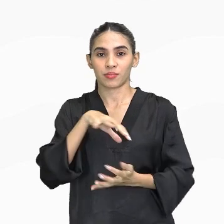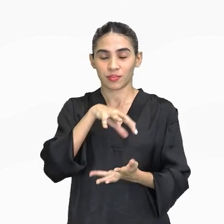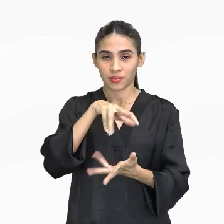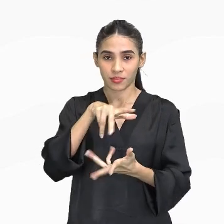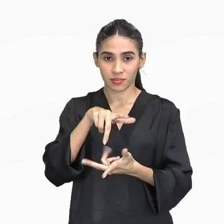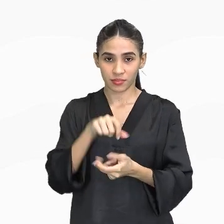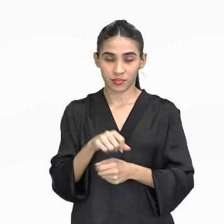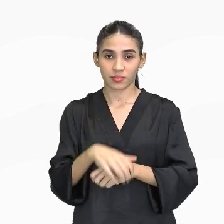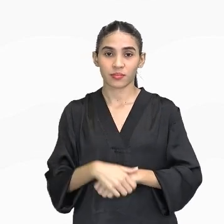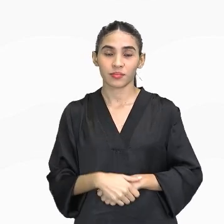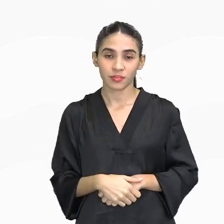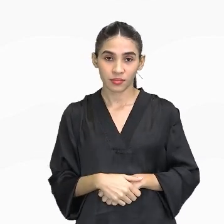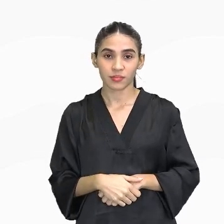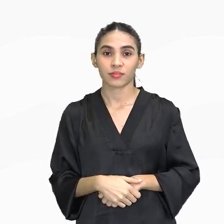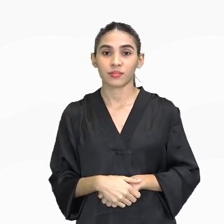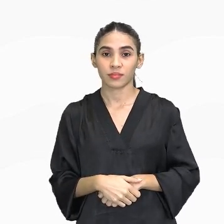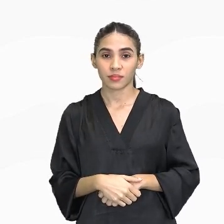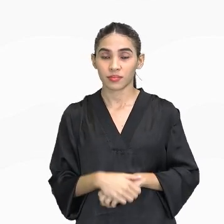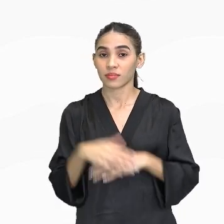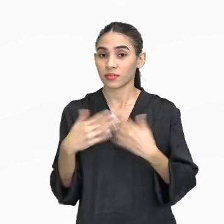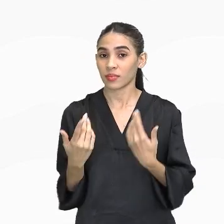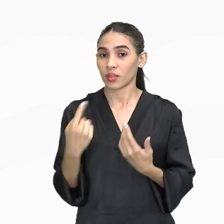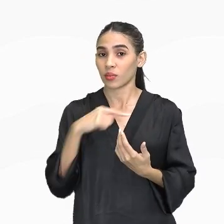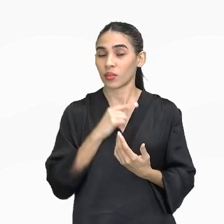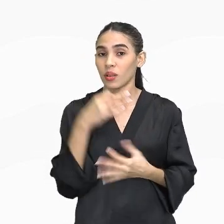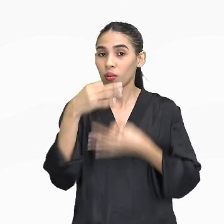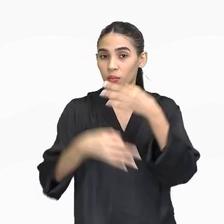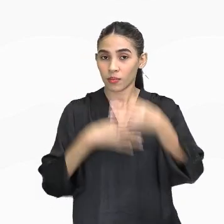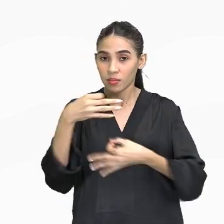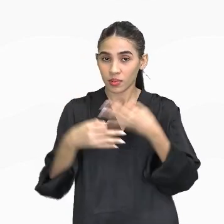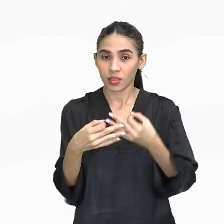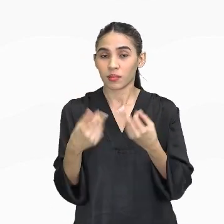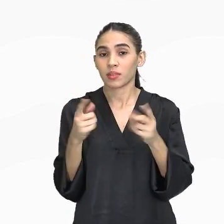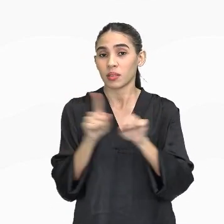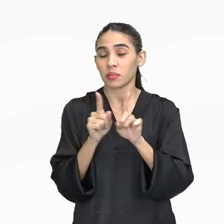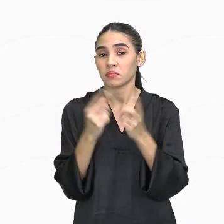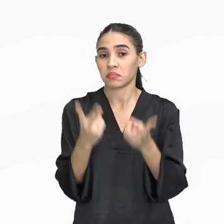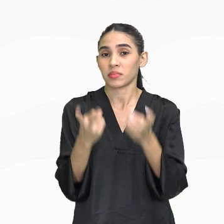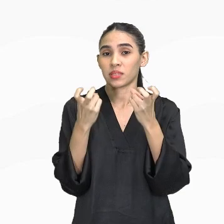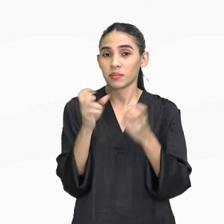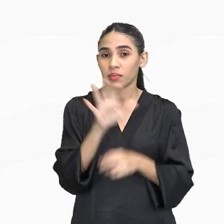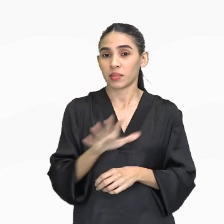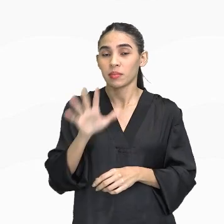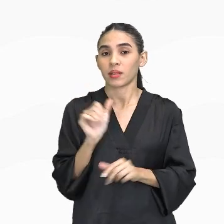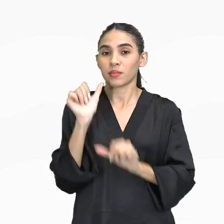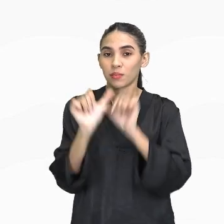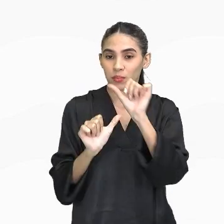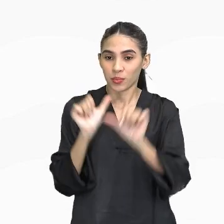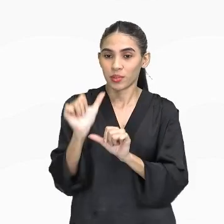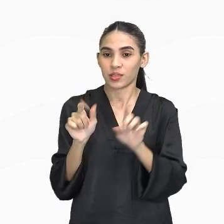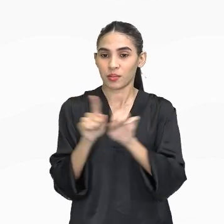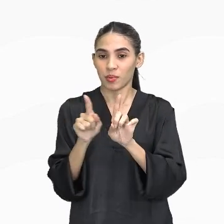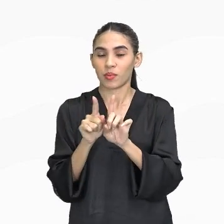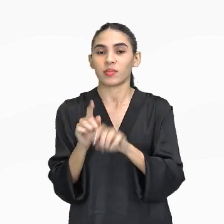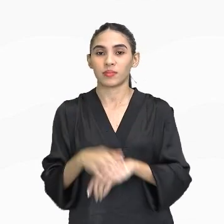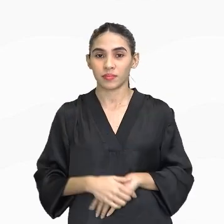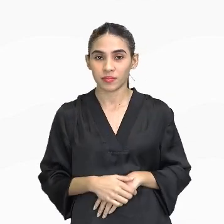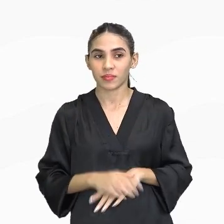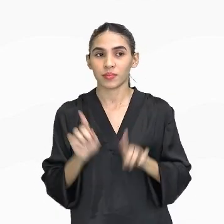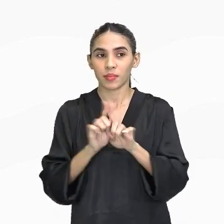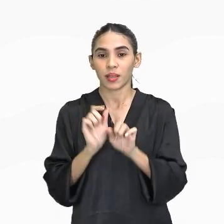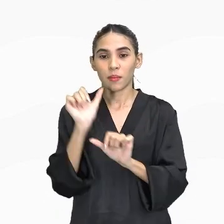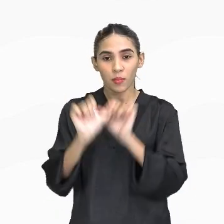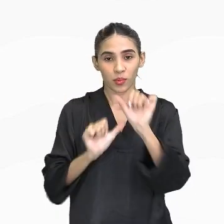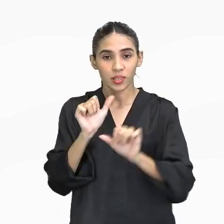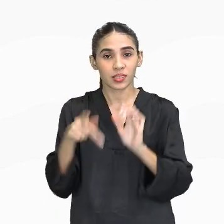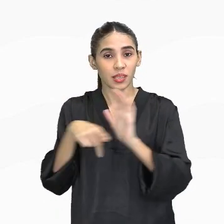uma região ou até mesmo do planeta. Então, como a gente comentou, a gente pôde observar que justamente essas mudanças climáticas são